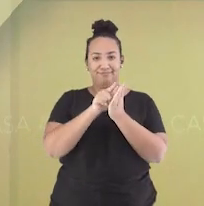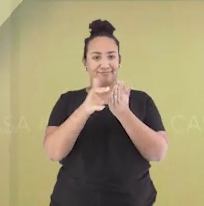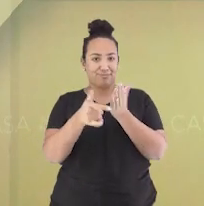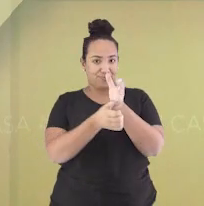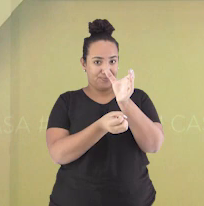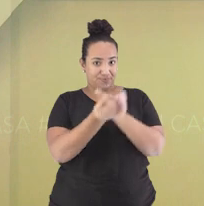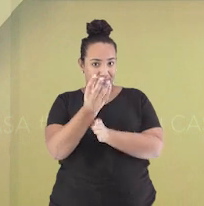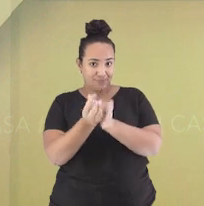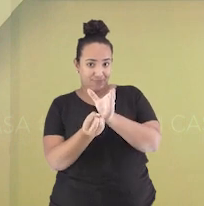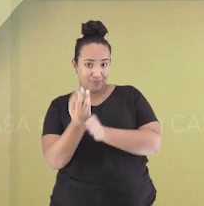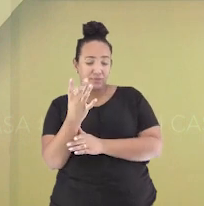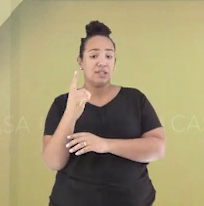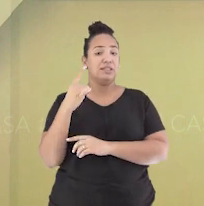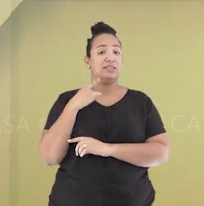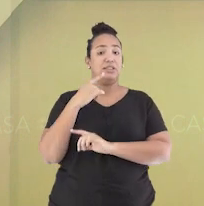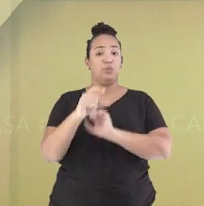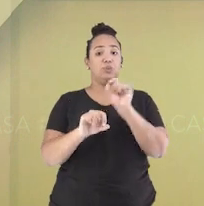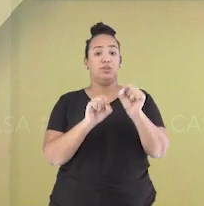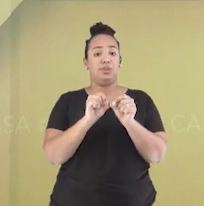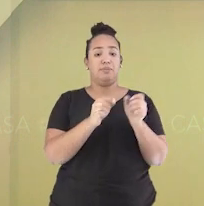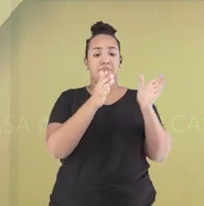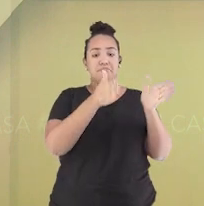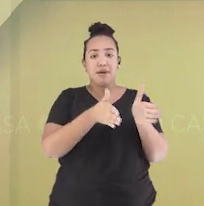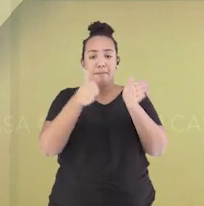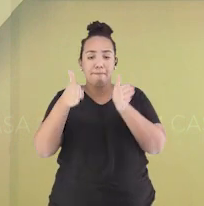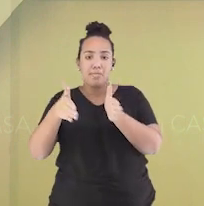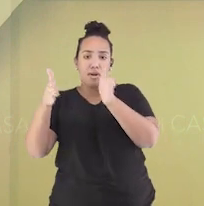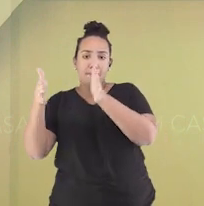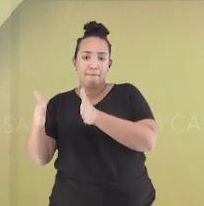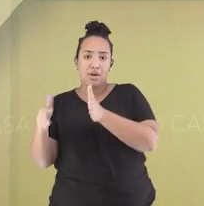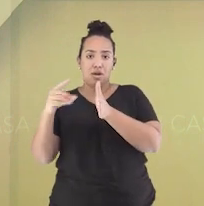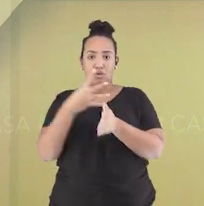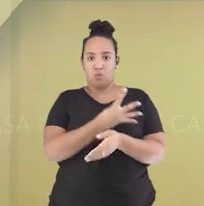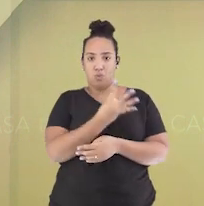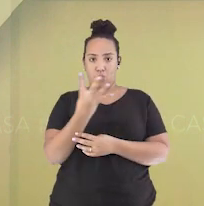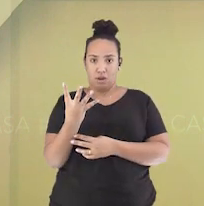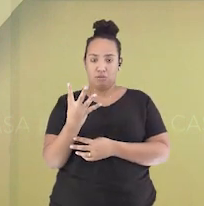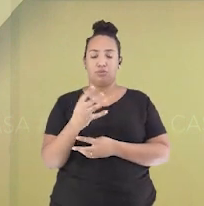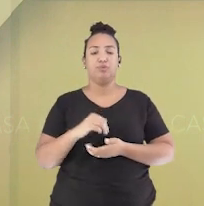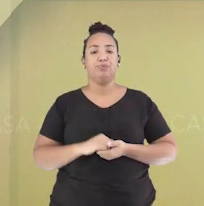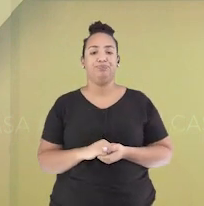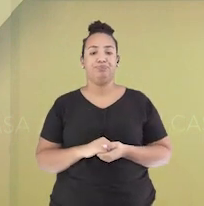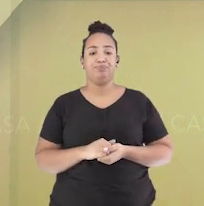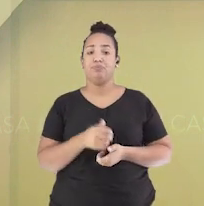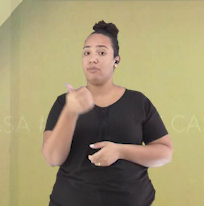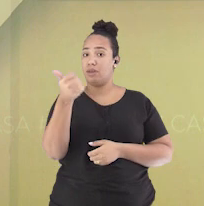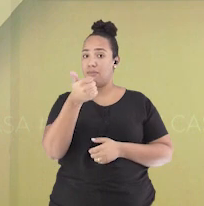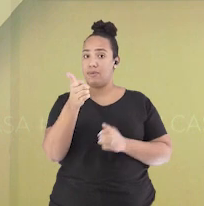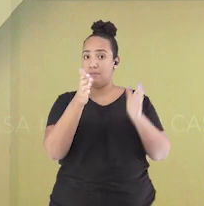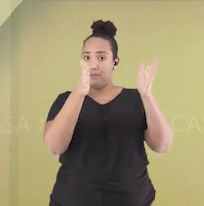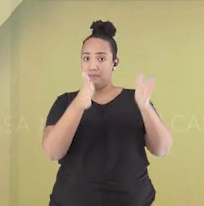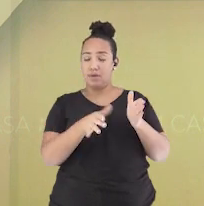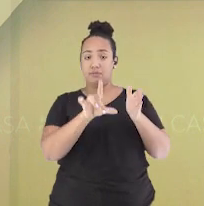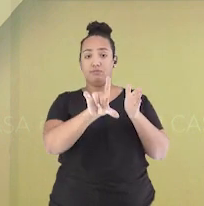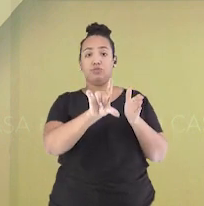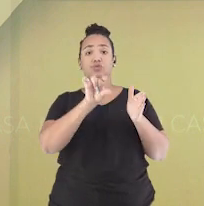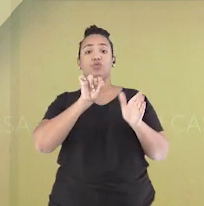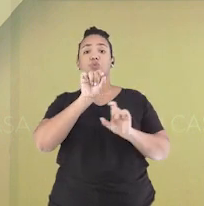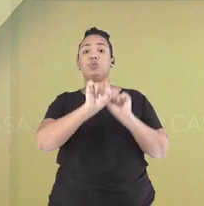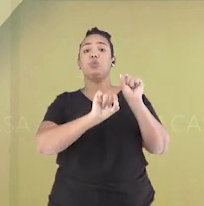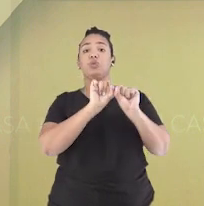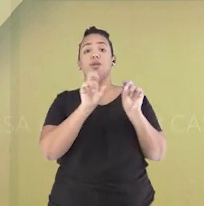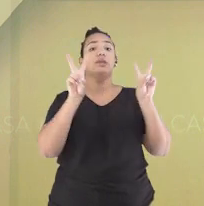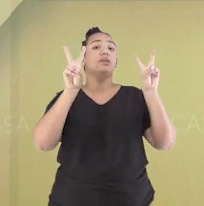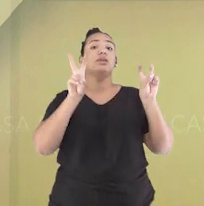ele qual for, existe uma espécie de linha de produção, que se divide em 4 passos. O primeiro é a escolha da pauta, ou